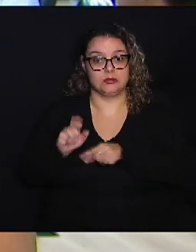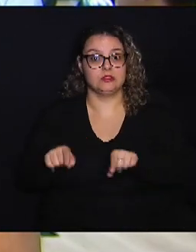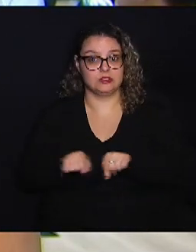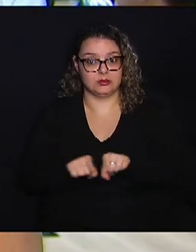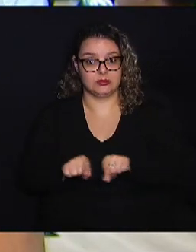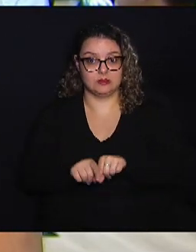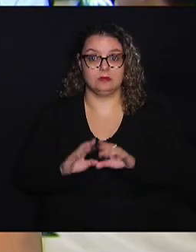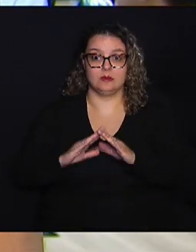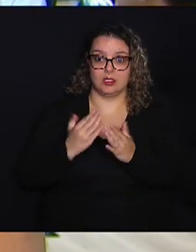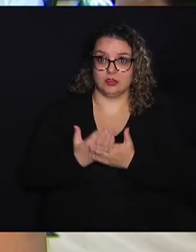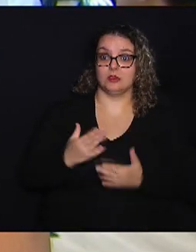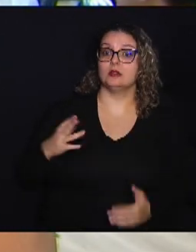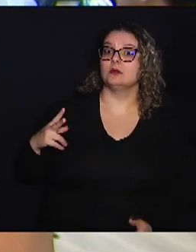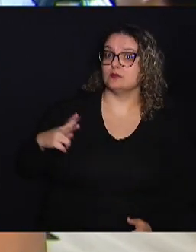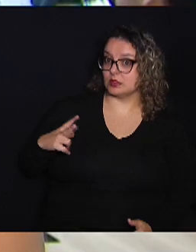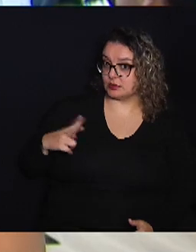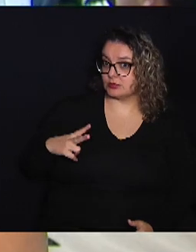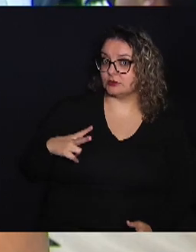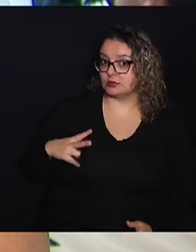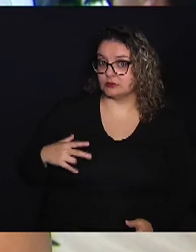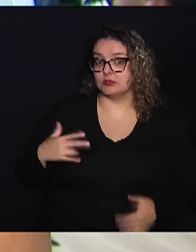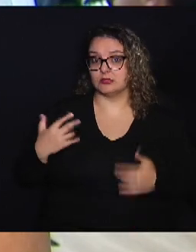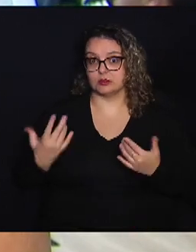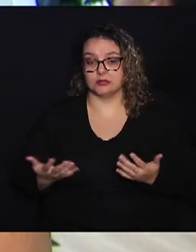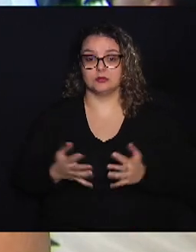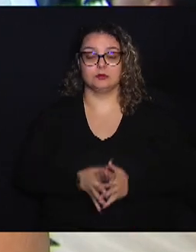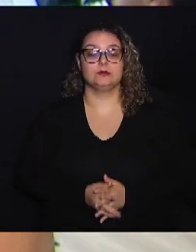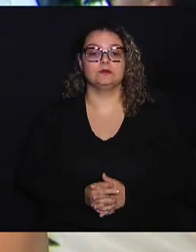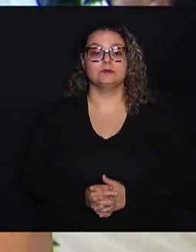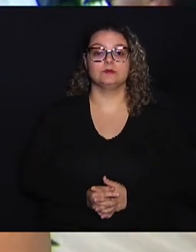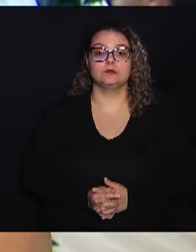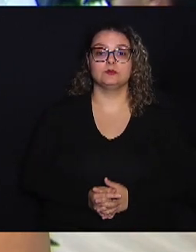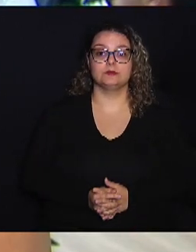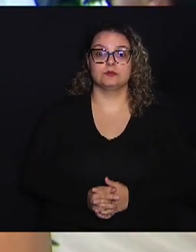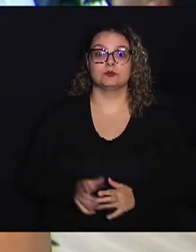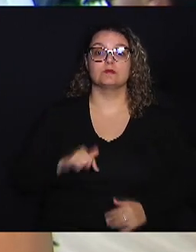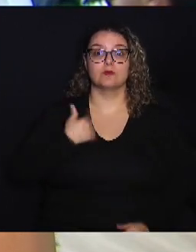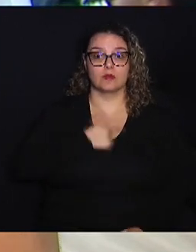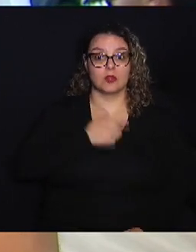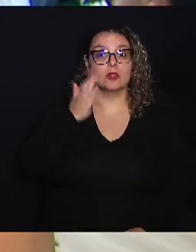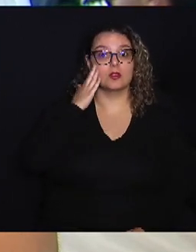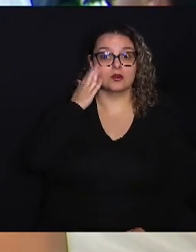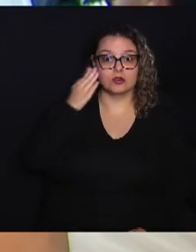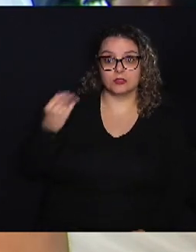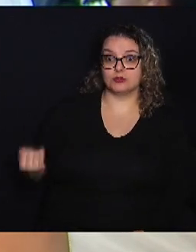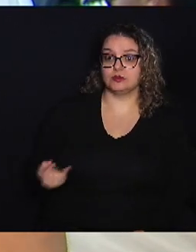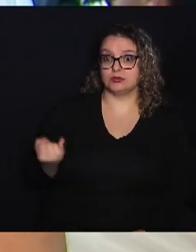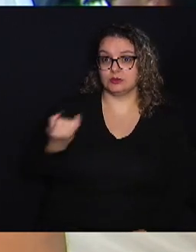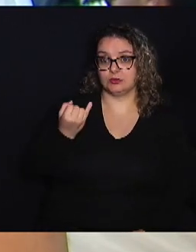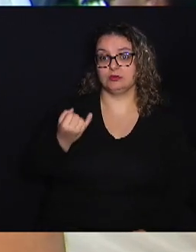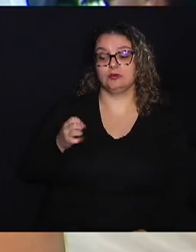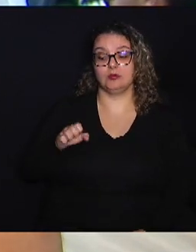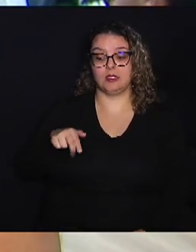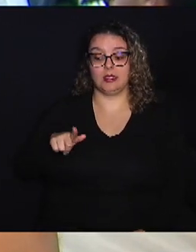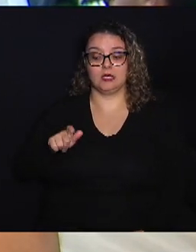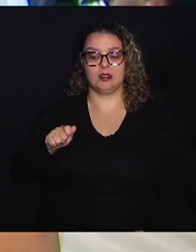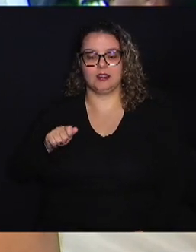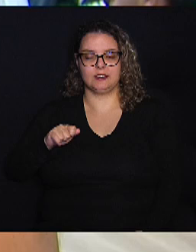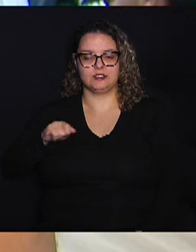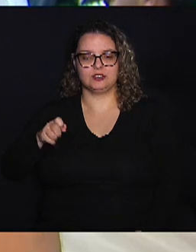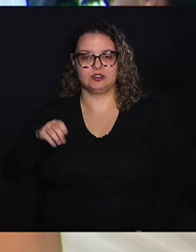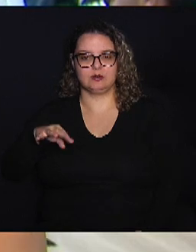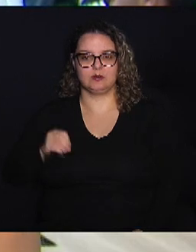as escolas particulares. Tá? E a gente entende também a importância do engajamento desses jovens jovens